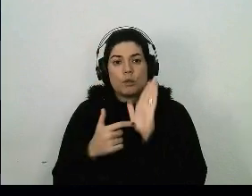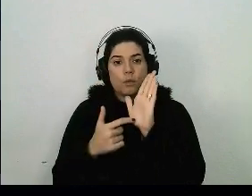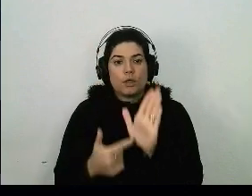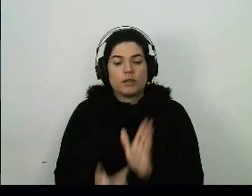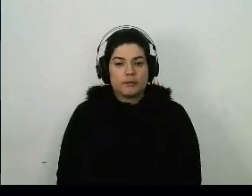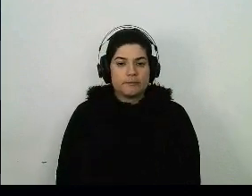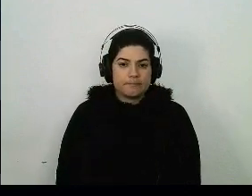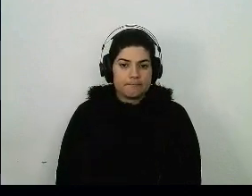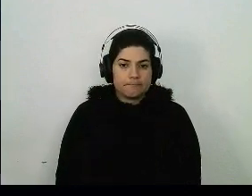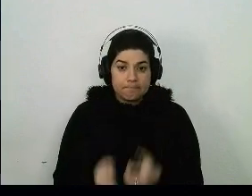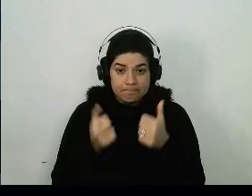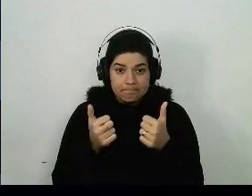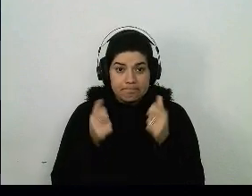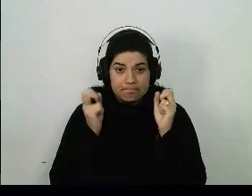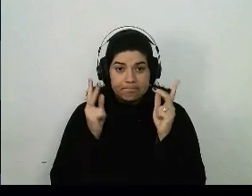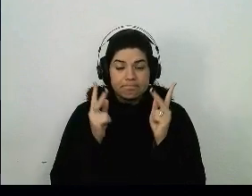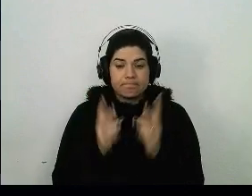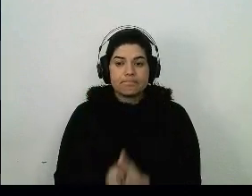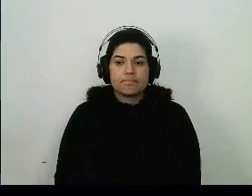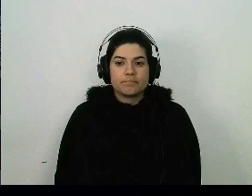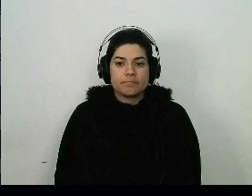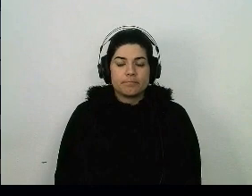Beleza?